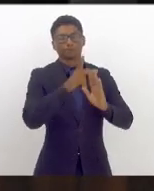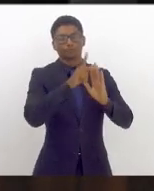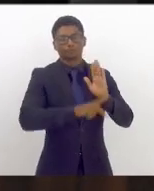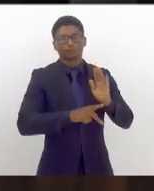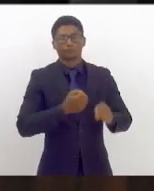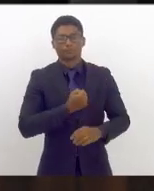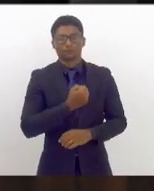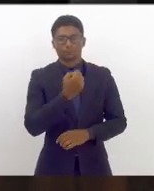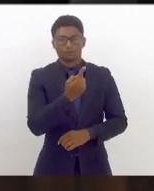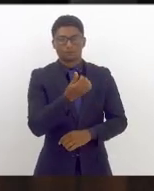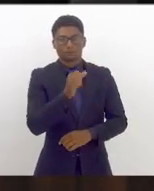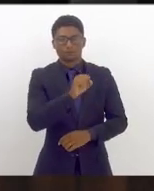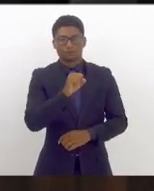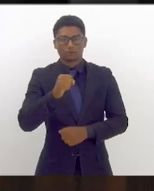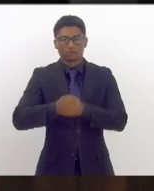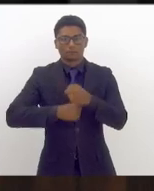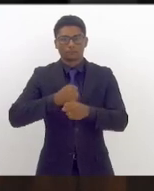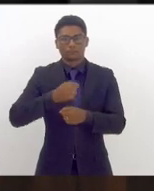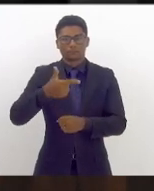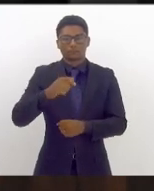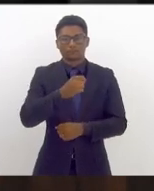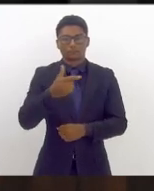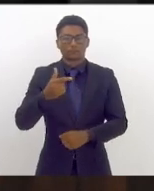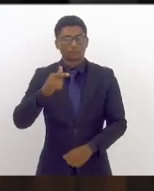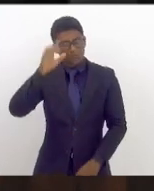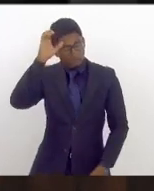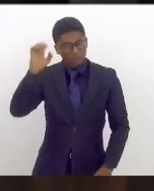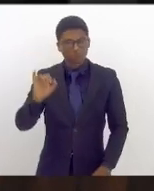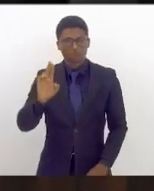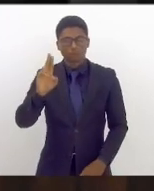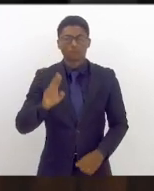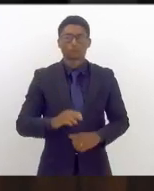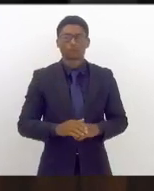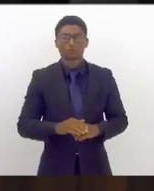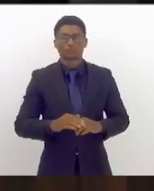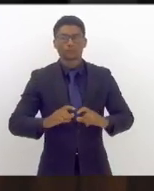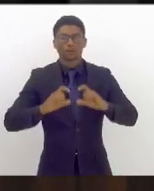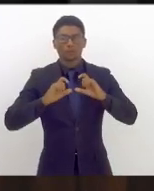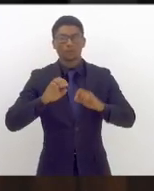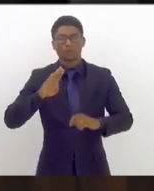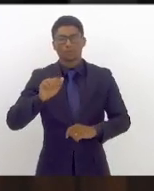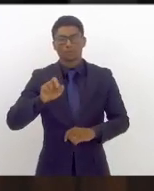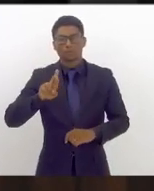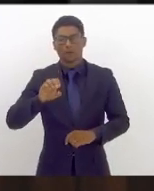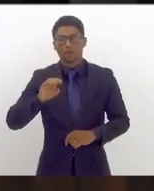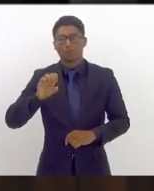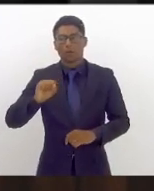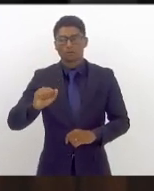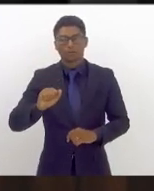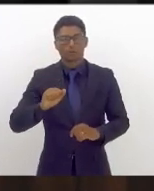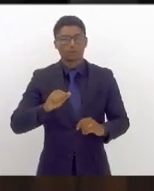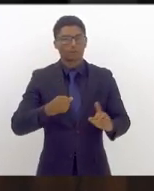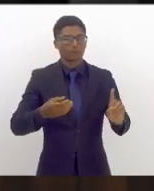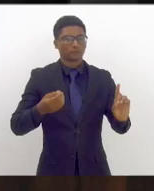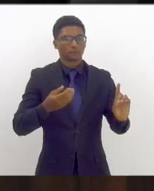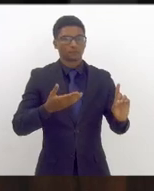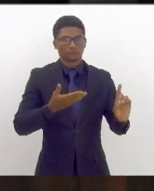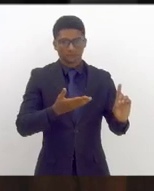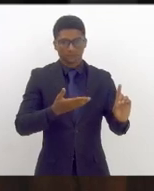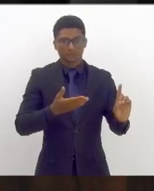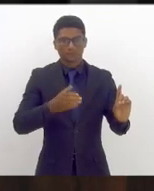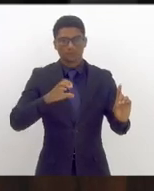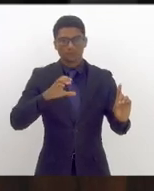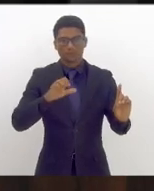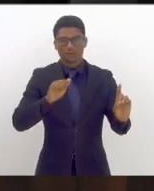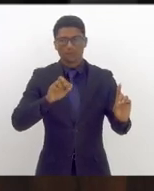para já de resolução 1688 22 de altura Deputado da tia Ju consegue premi Barbosa Lima sobre jornalismo Senhor Claro Mariano